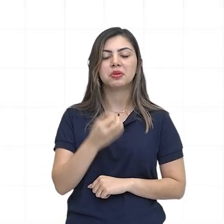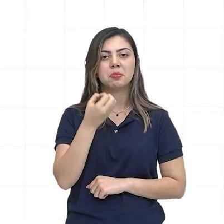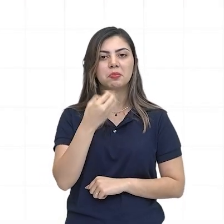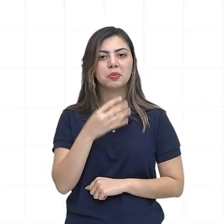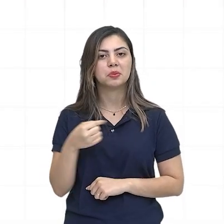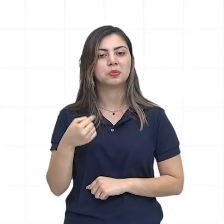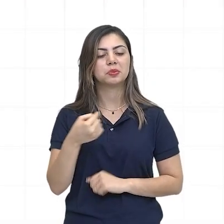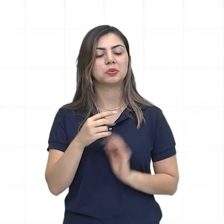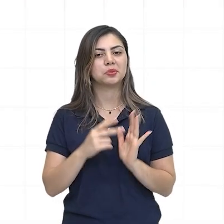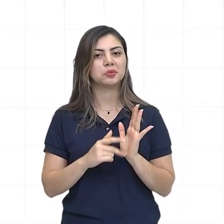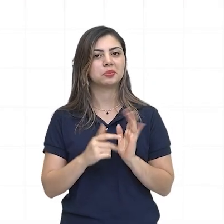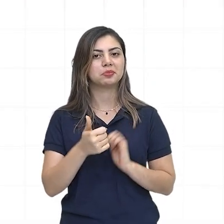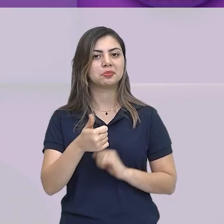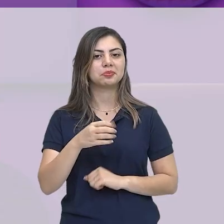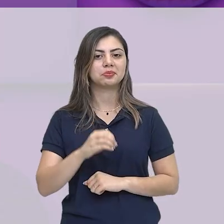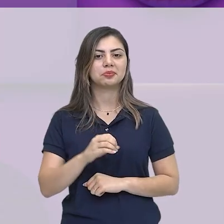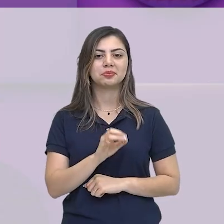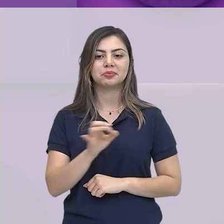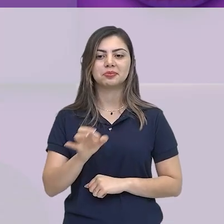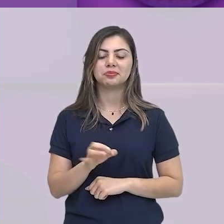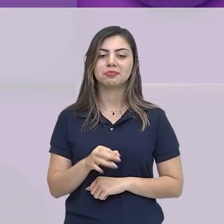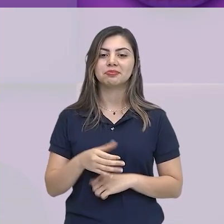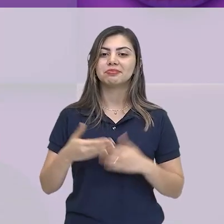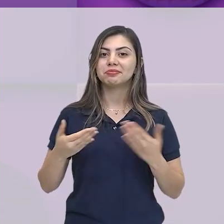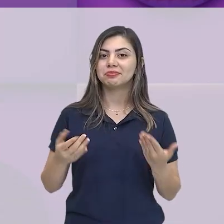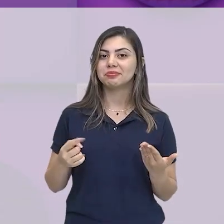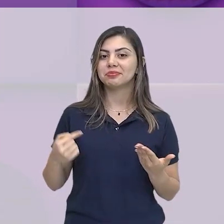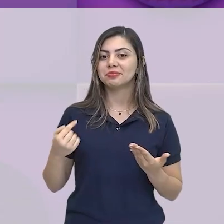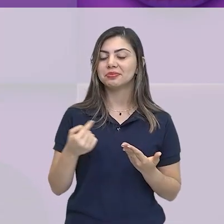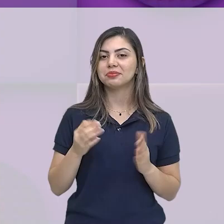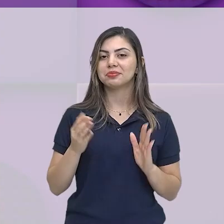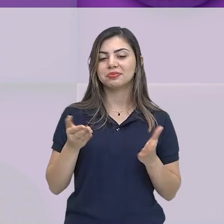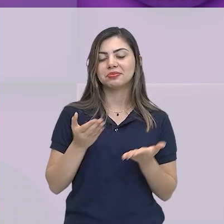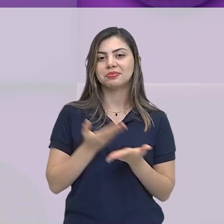tirar 10 nas provas. Então,